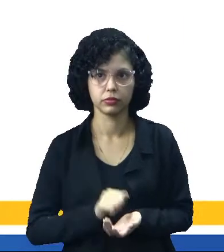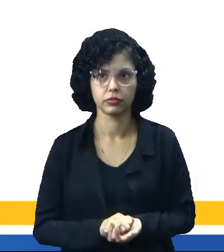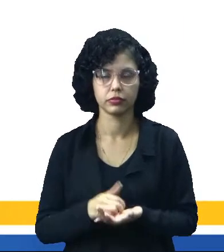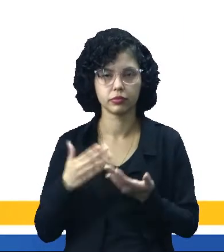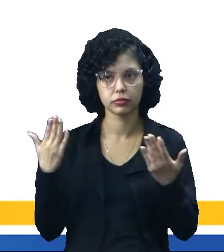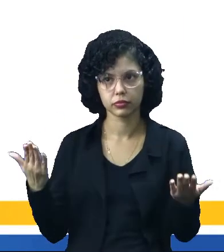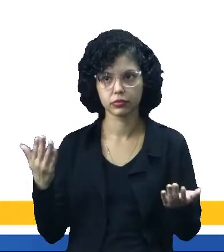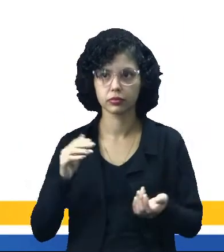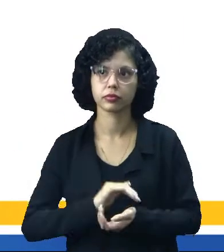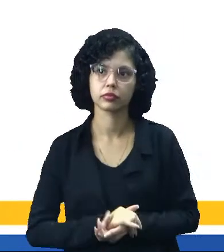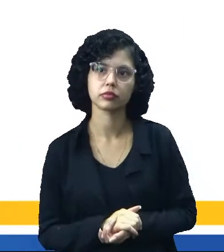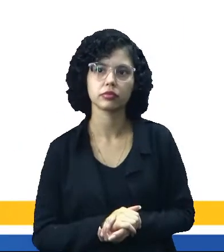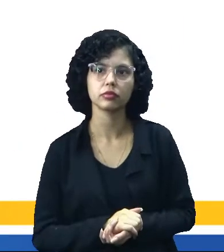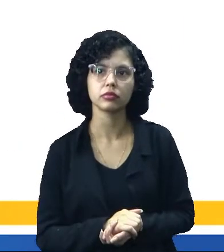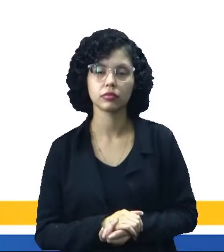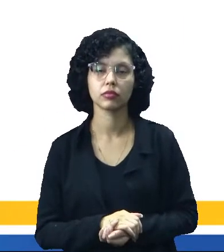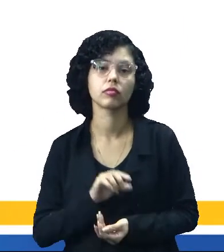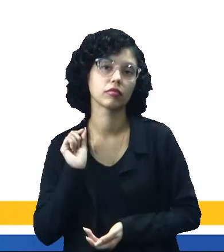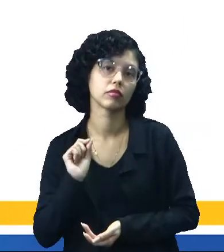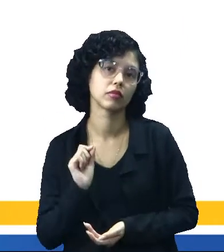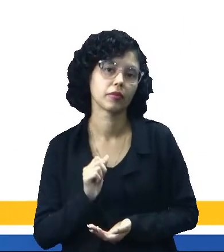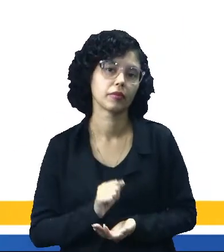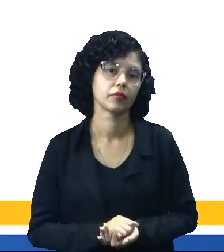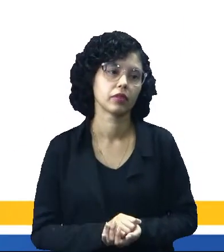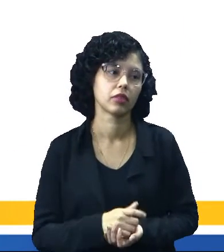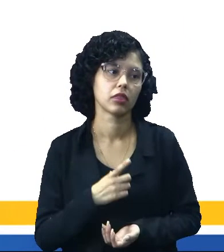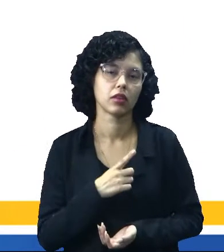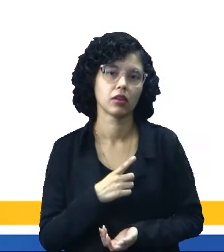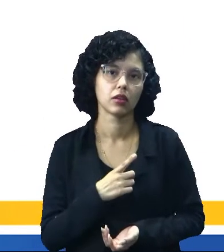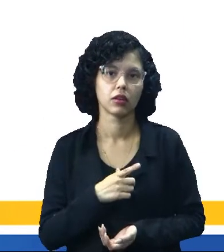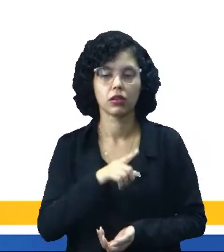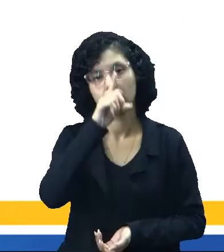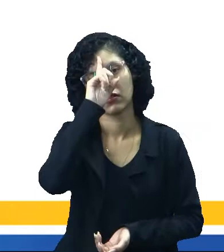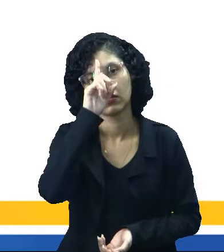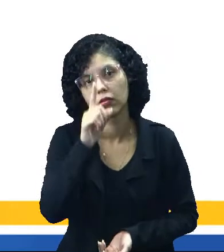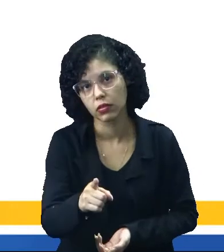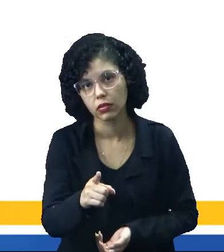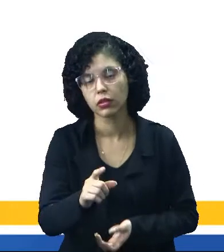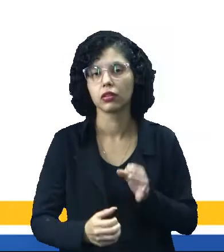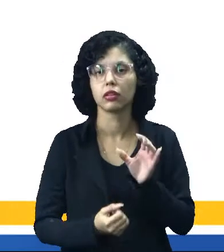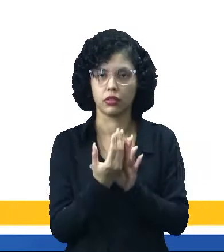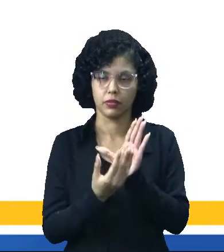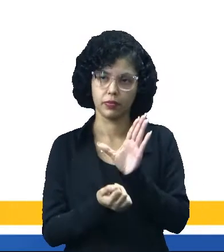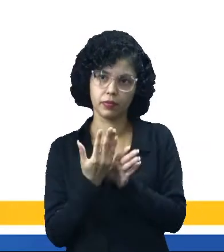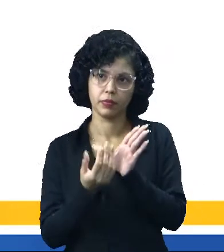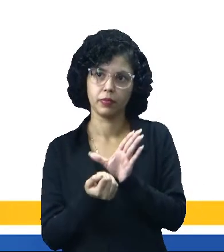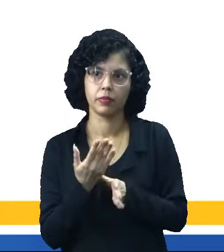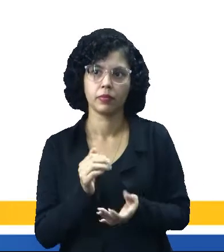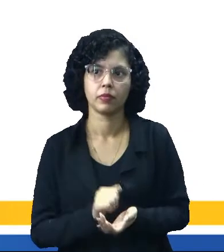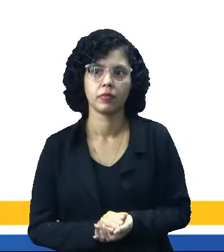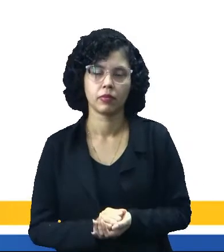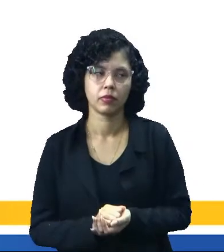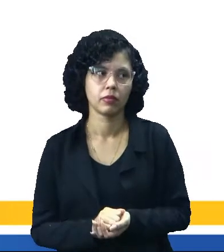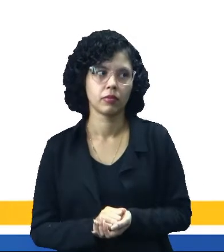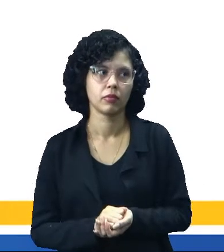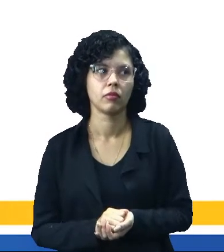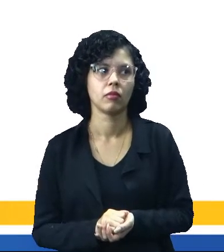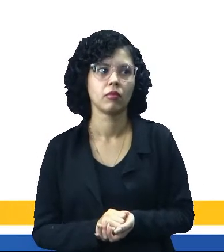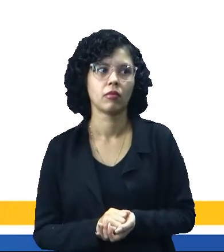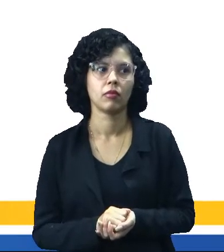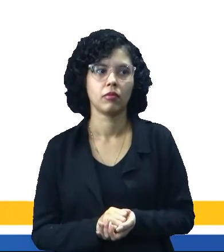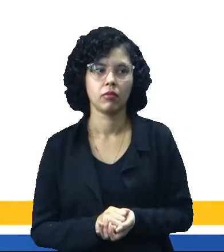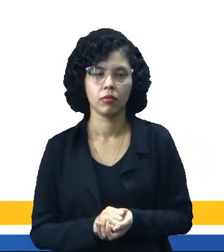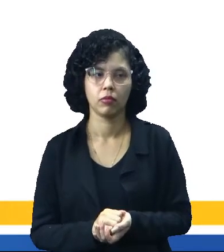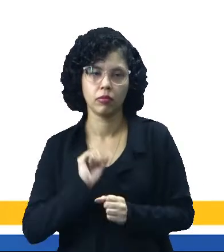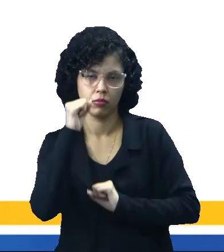esses, né, são chamados de proletariado. Então, o que seria? A gente tem os donos dos meios de produção, vamos colocar no exemplo clássico aqui, o